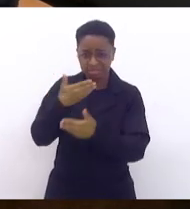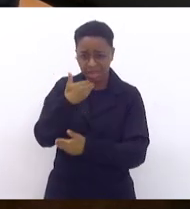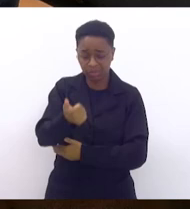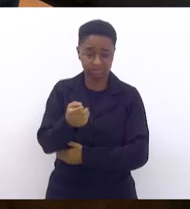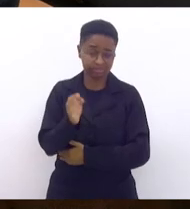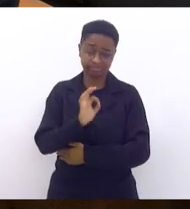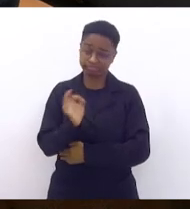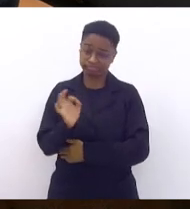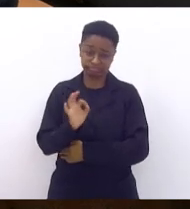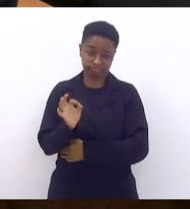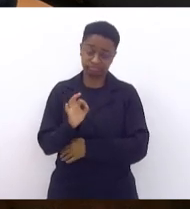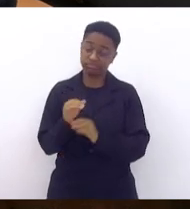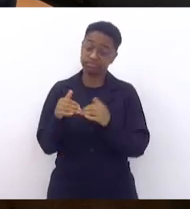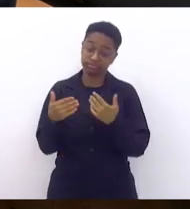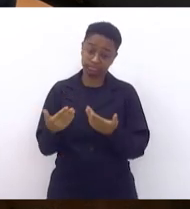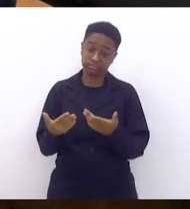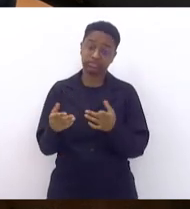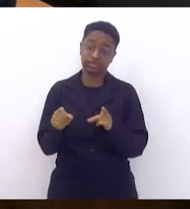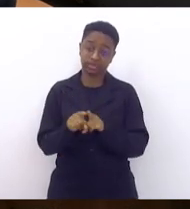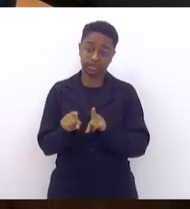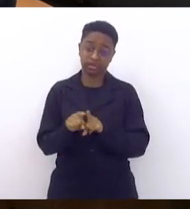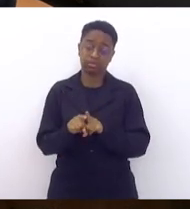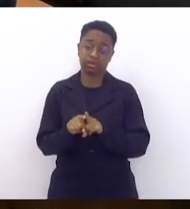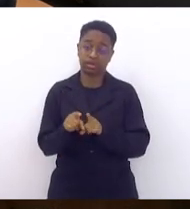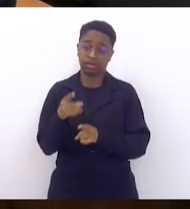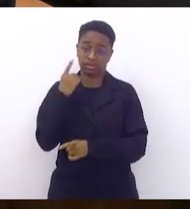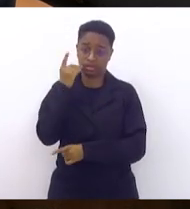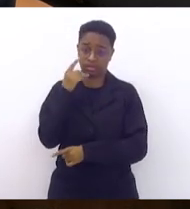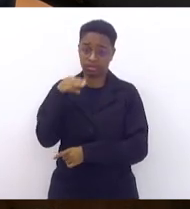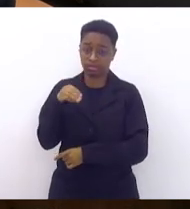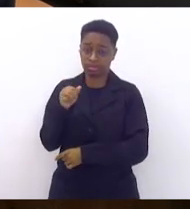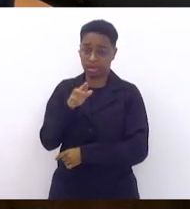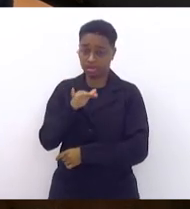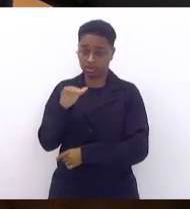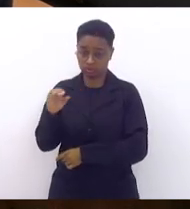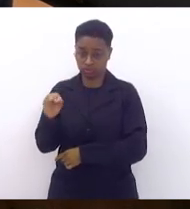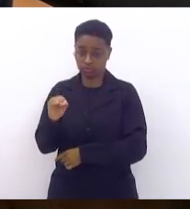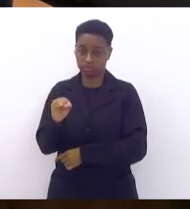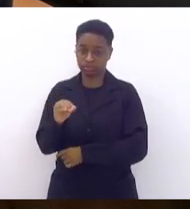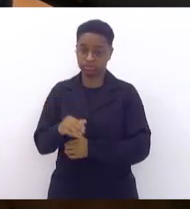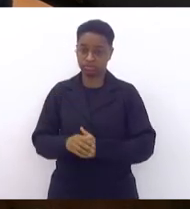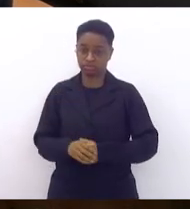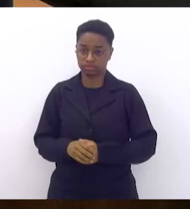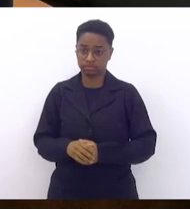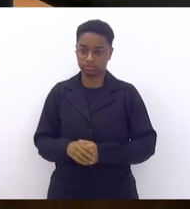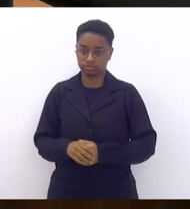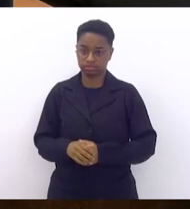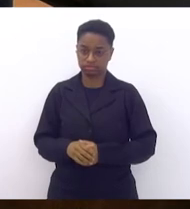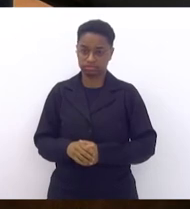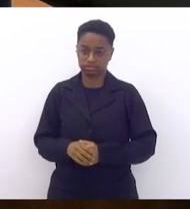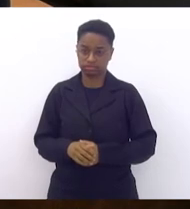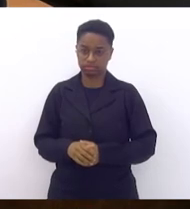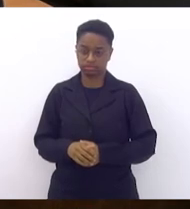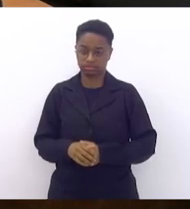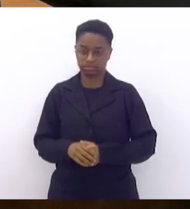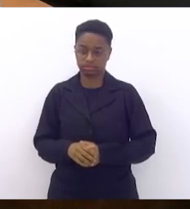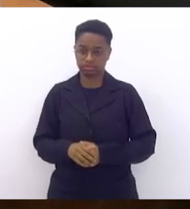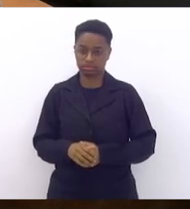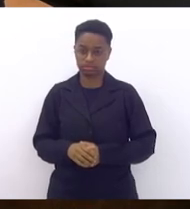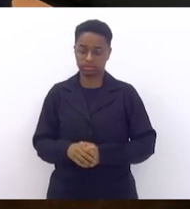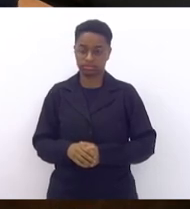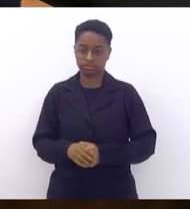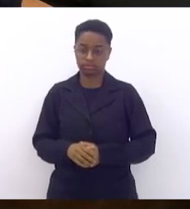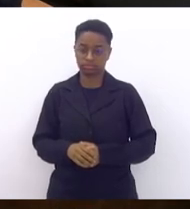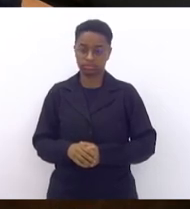Né? Inclusive, deputado Márcio Gualberto, a primeira causa morte... Deixa eu acertar aqui isso. A